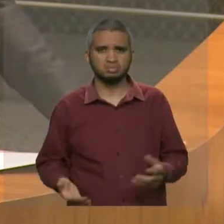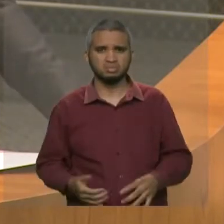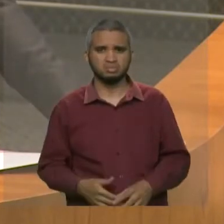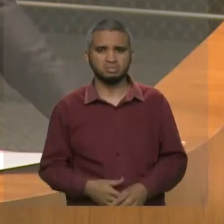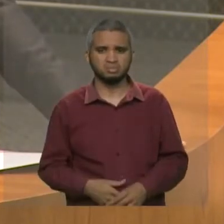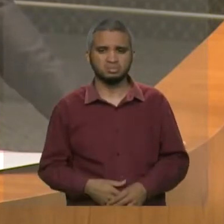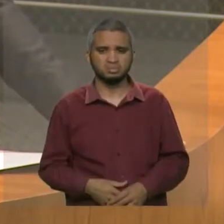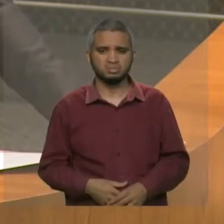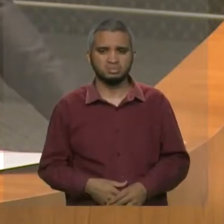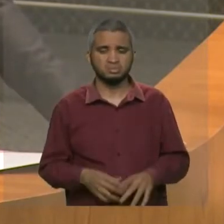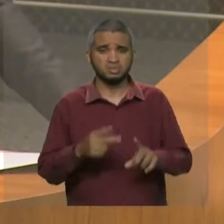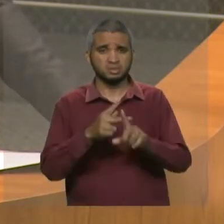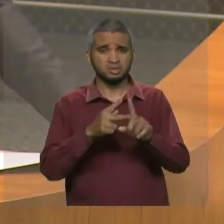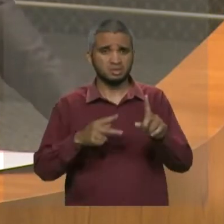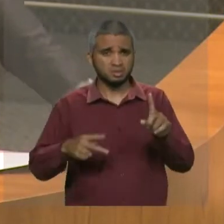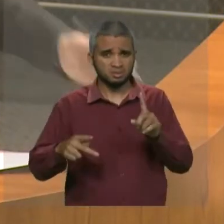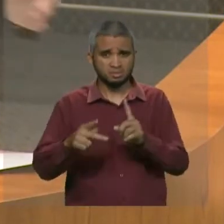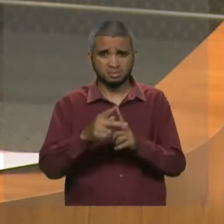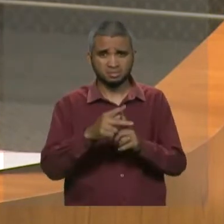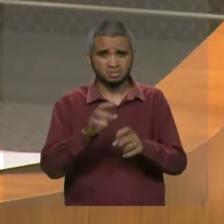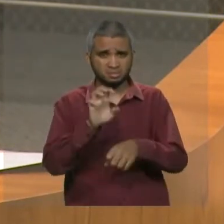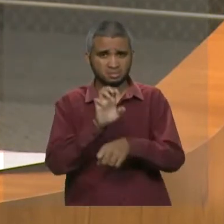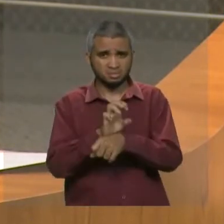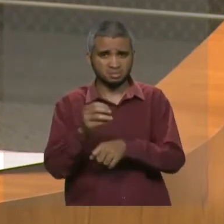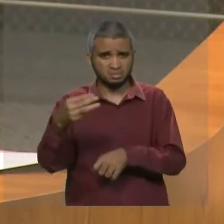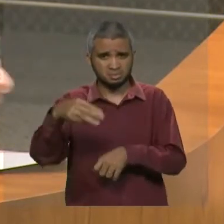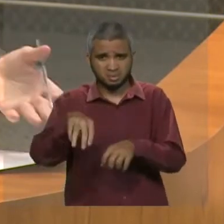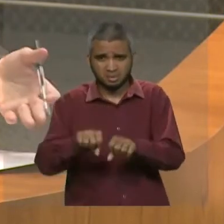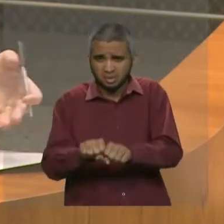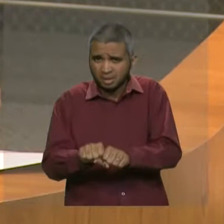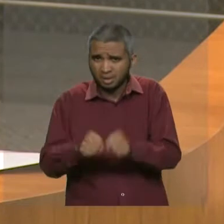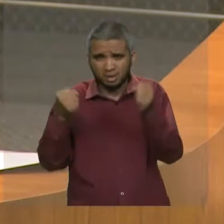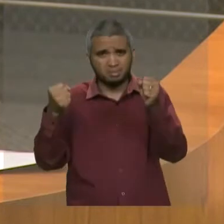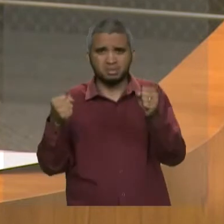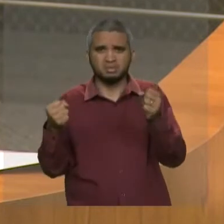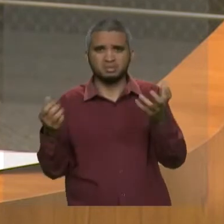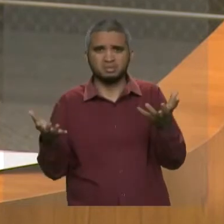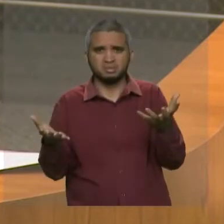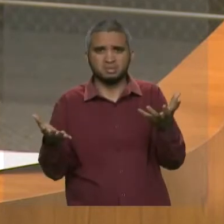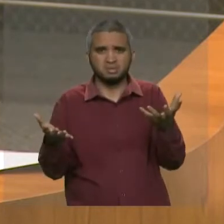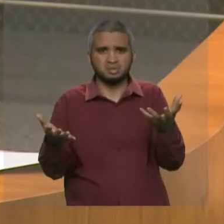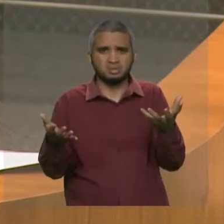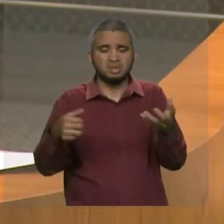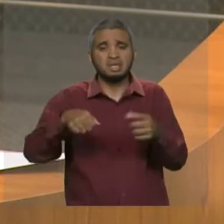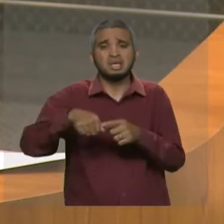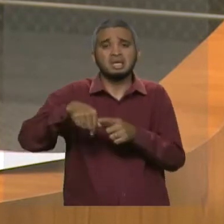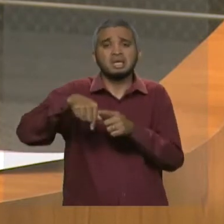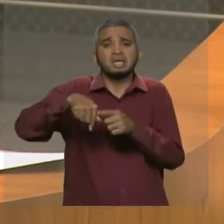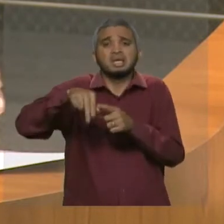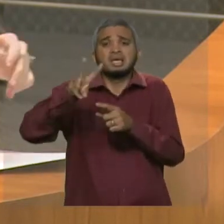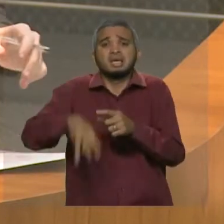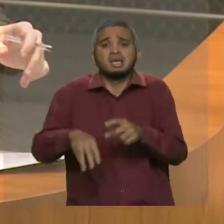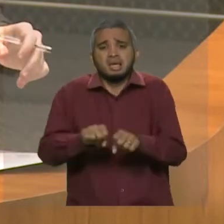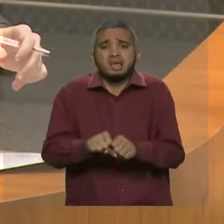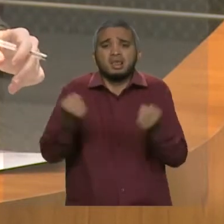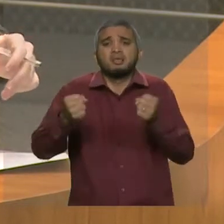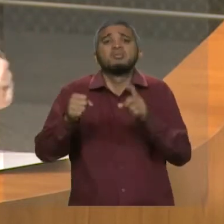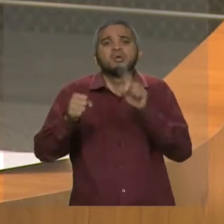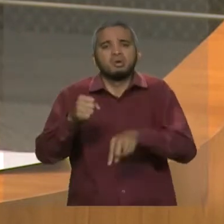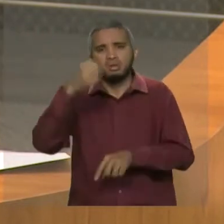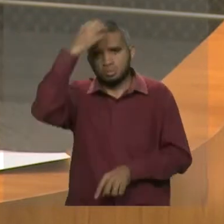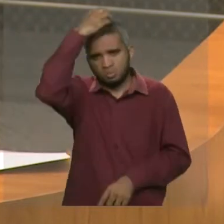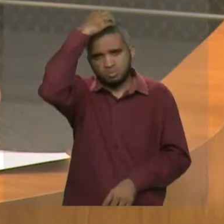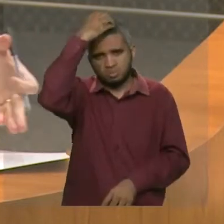a Previdência do Estado do Maranhão está quebrada e quem quebrou foi o Flávio Dino. Aí ele veio aqui com dados de 2000, com dados aqui dizendo